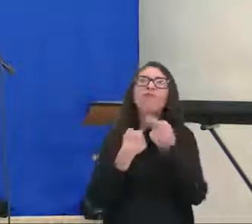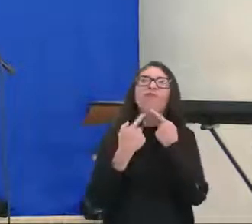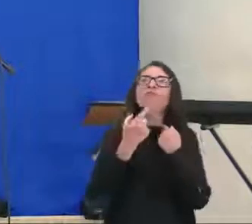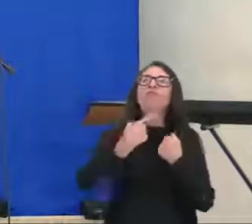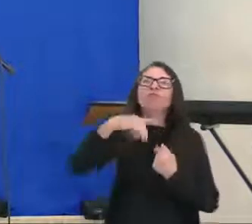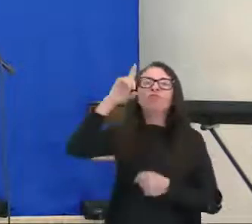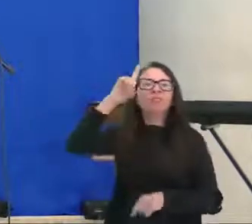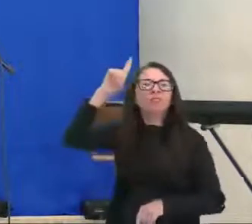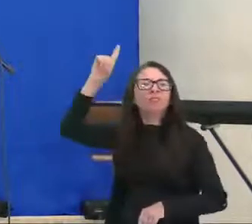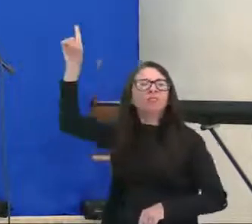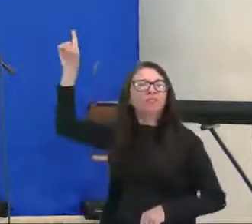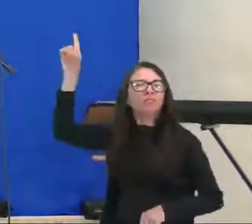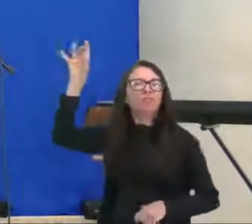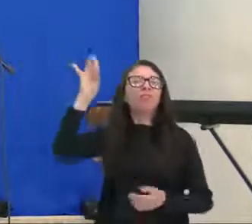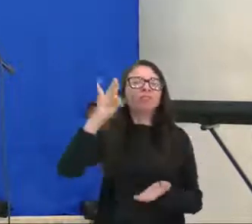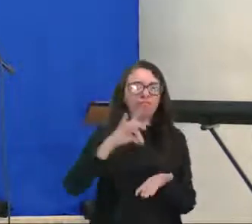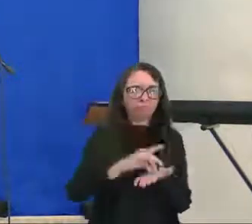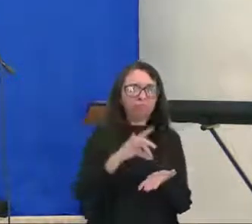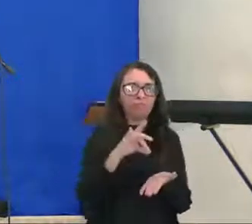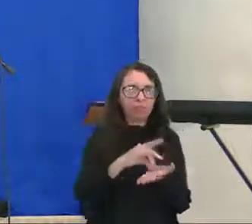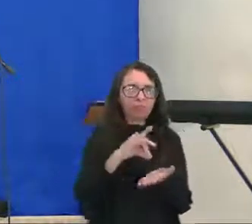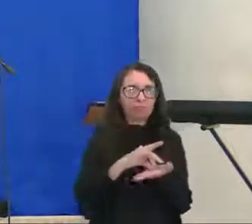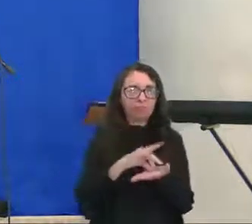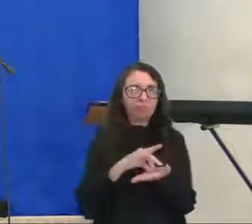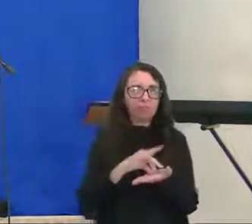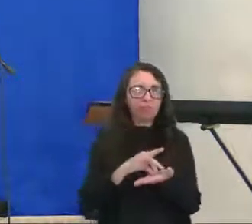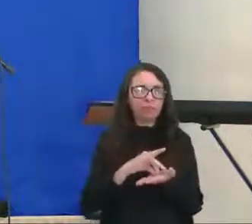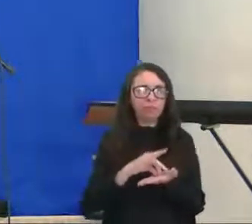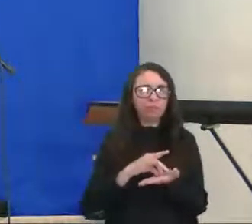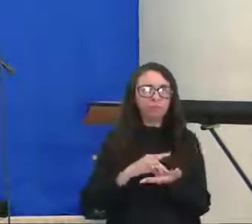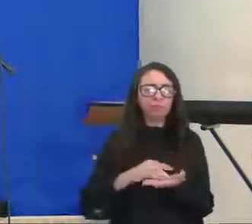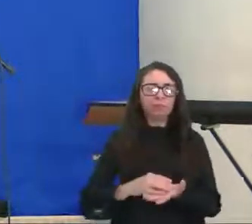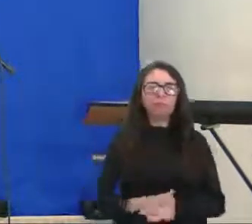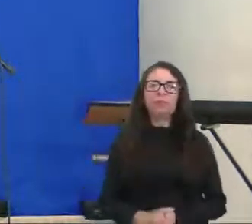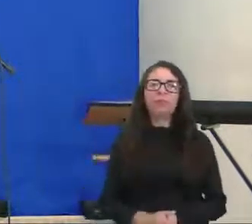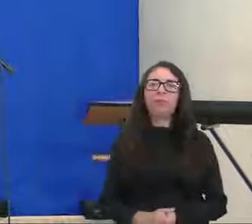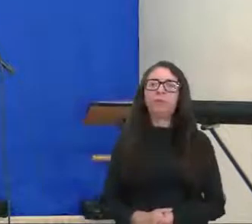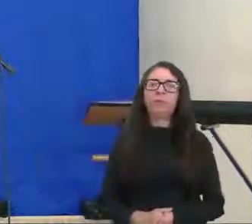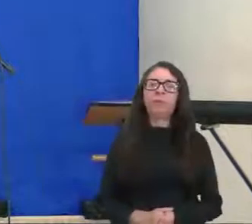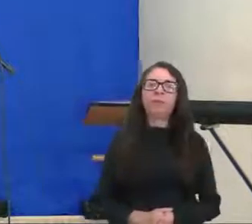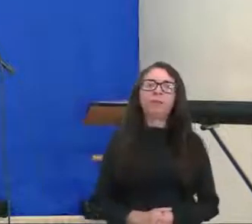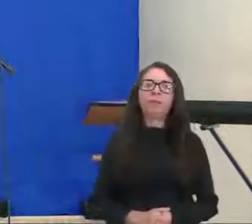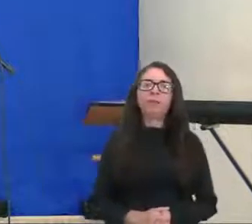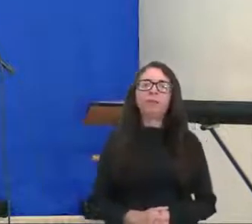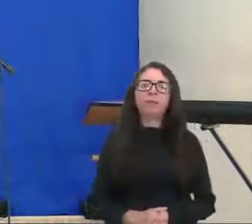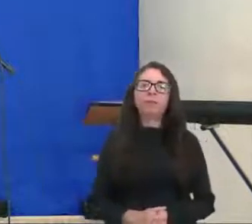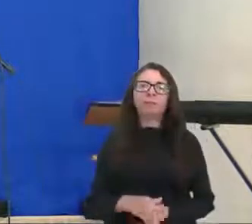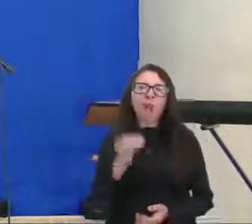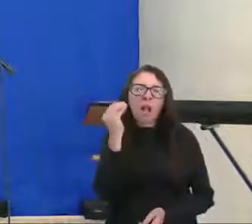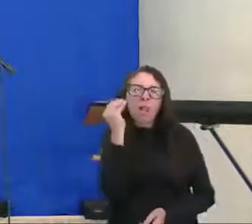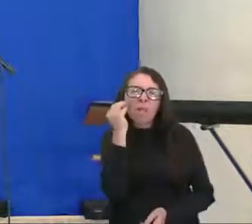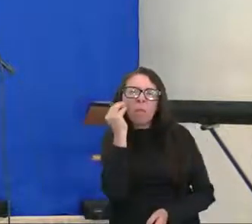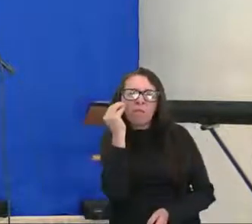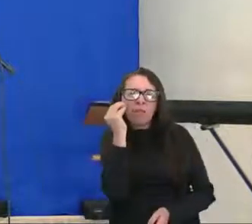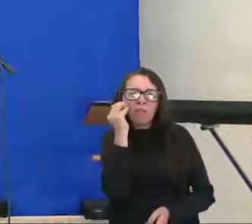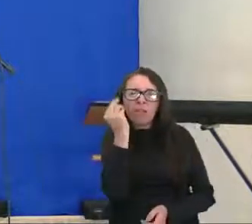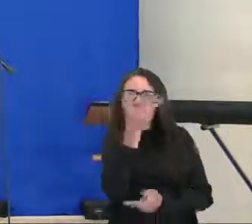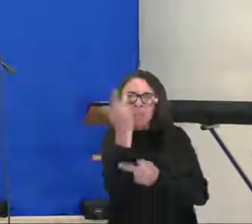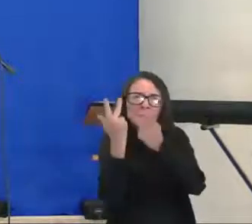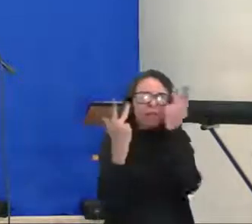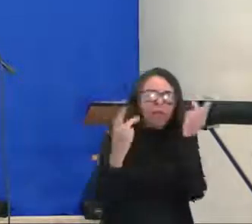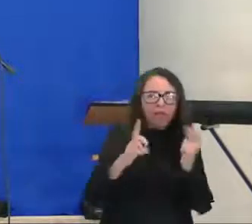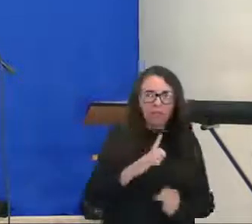Santo. Todas as experiências que uma pessoa tenha com o Espírito Santo é para o bem